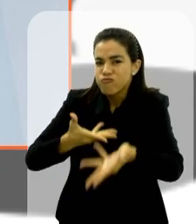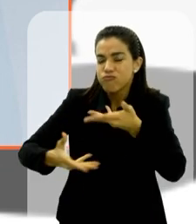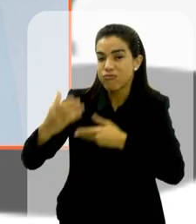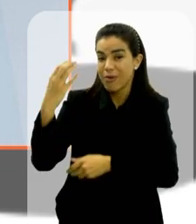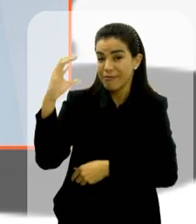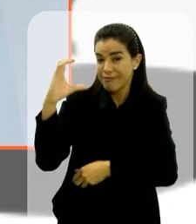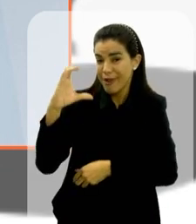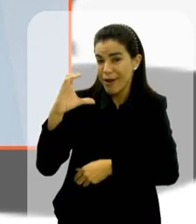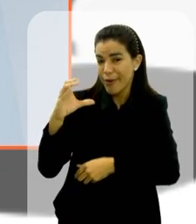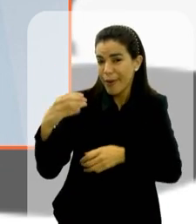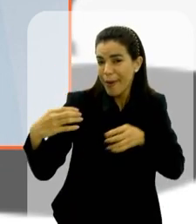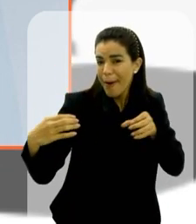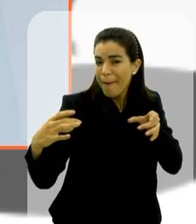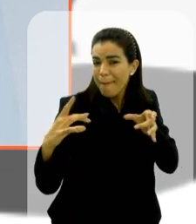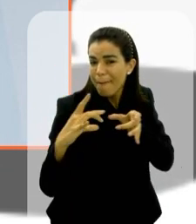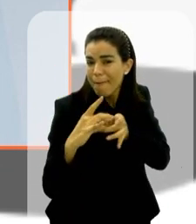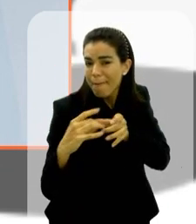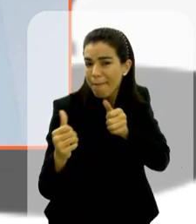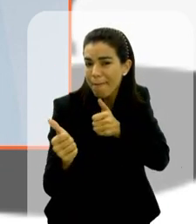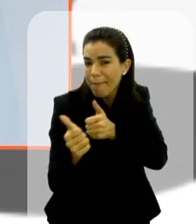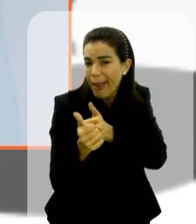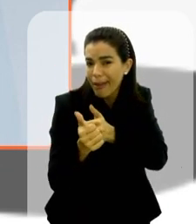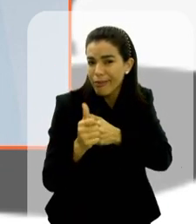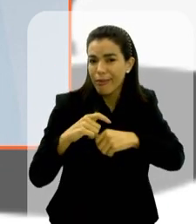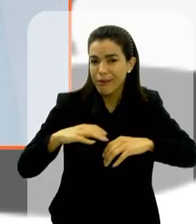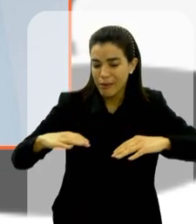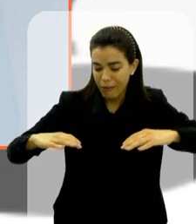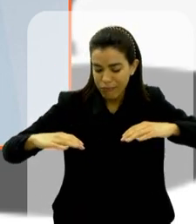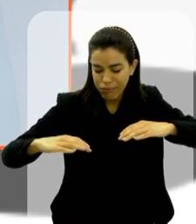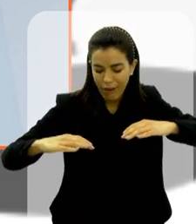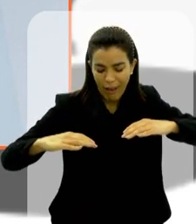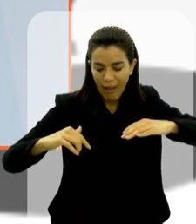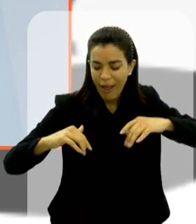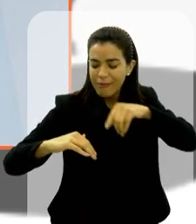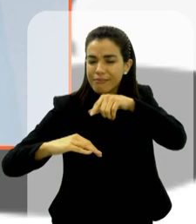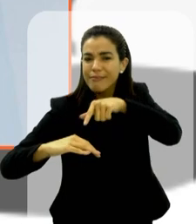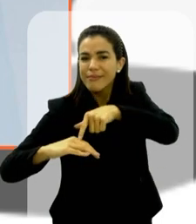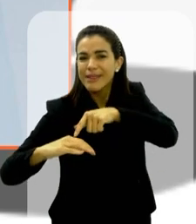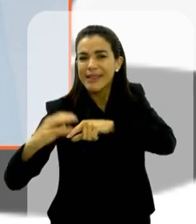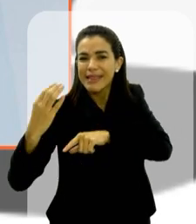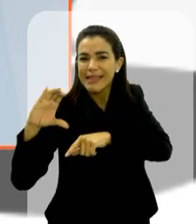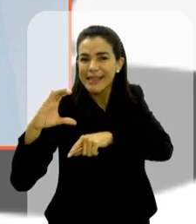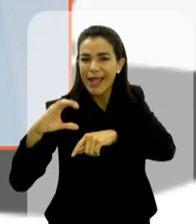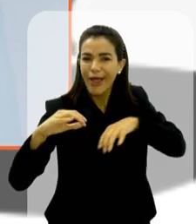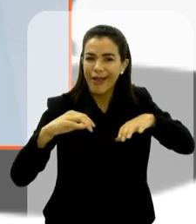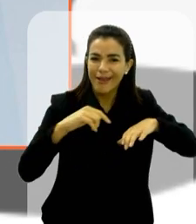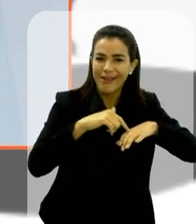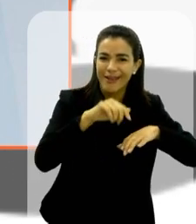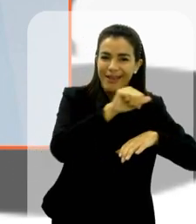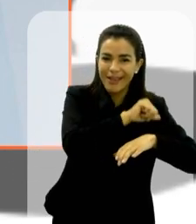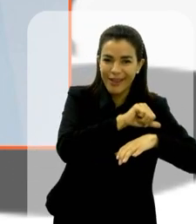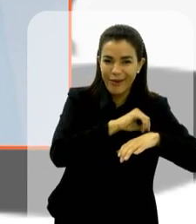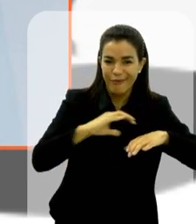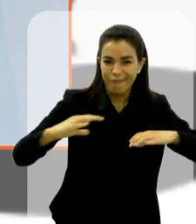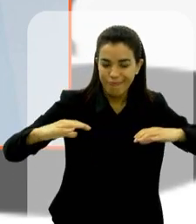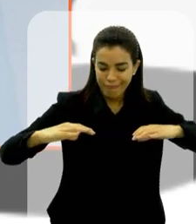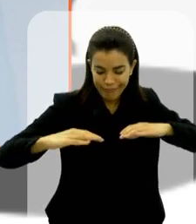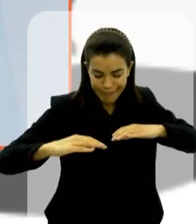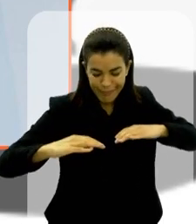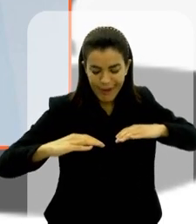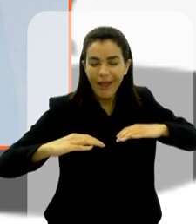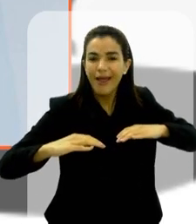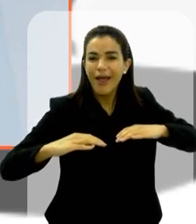muito perto, né? Nós temos apenas a Baía de Guanabara que nos separa e estamos conectados pela extraordinária, essa